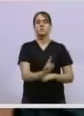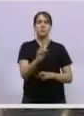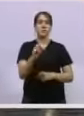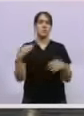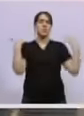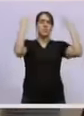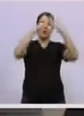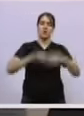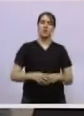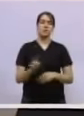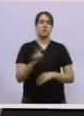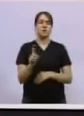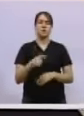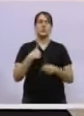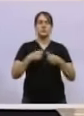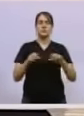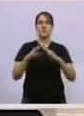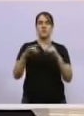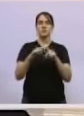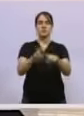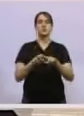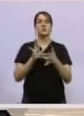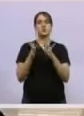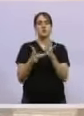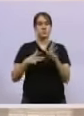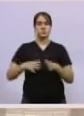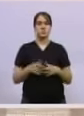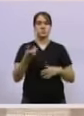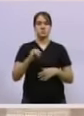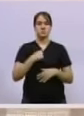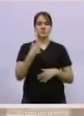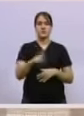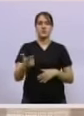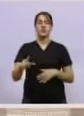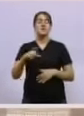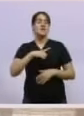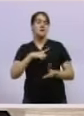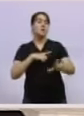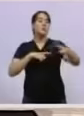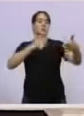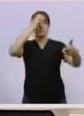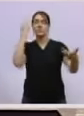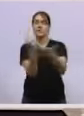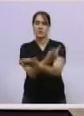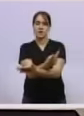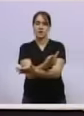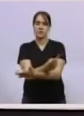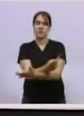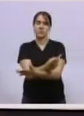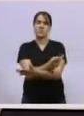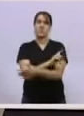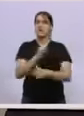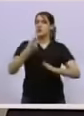estou na igreja por causa dos padres, eu estou na igreja por causa de Jesus Cristo. E se houver alguma falha da parte de qualquer um deles, isso não é